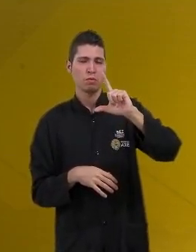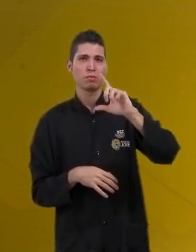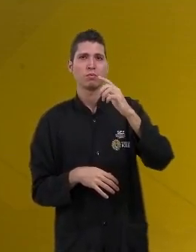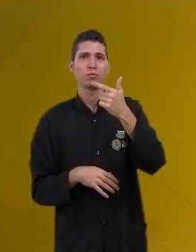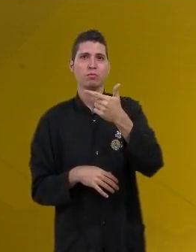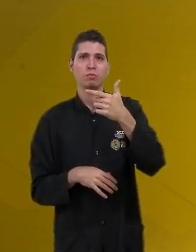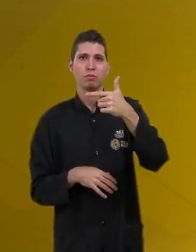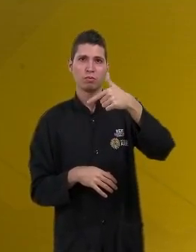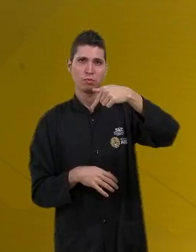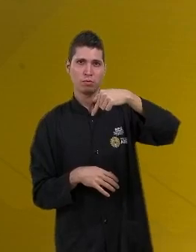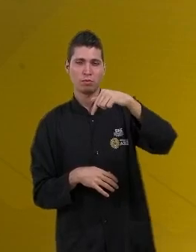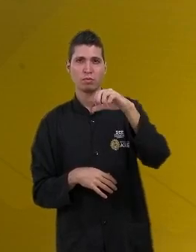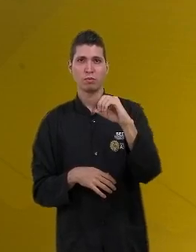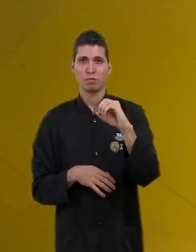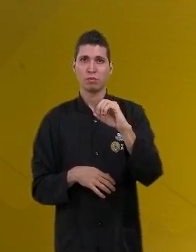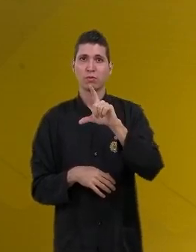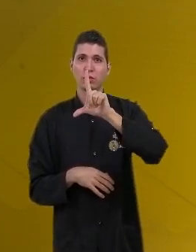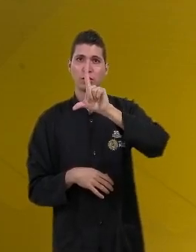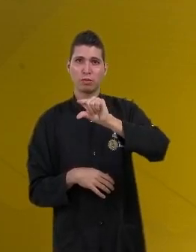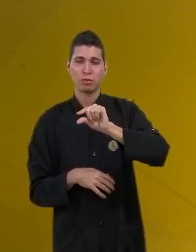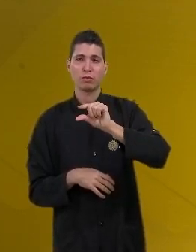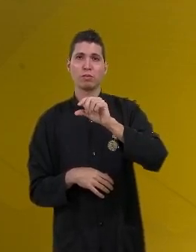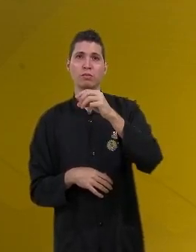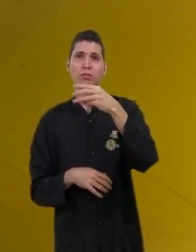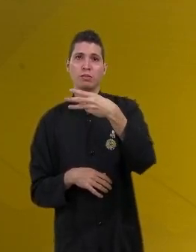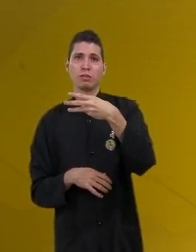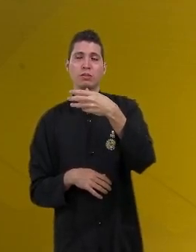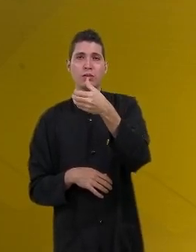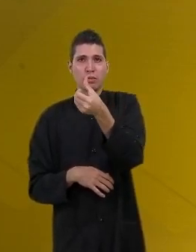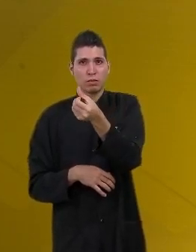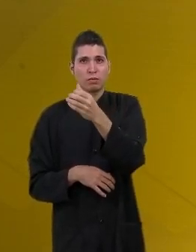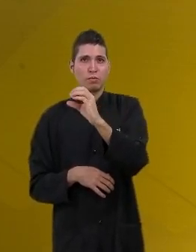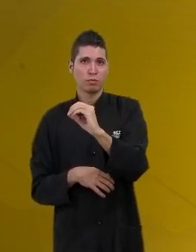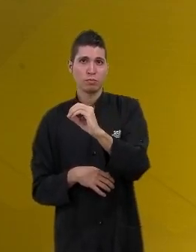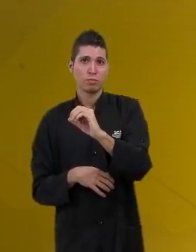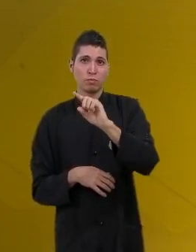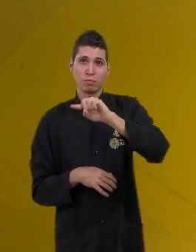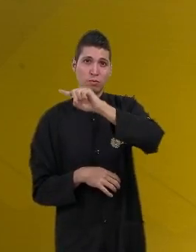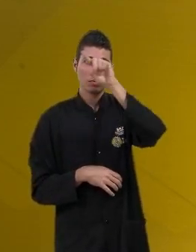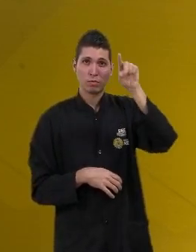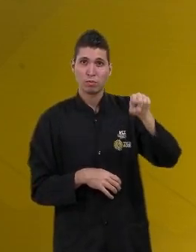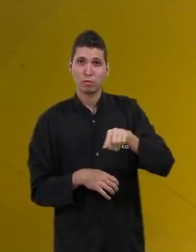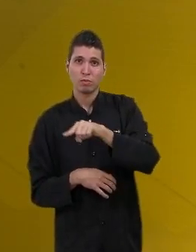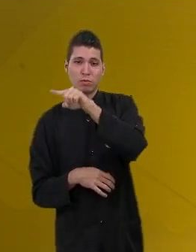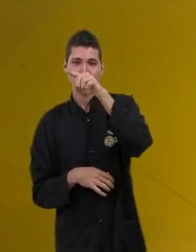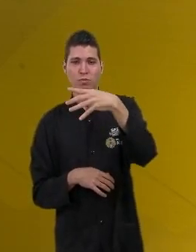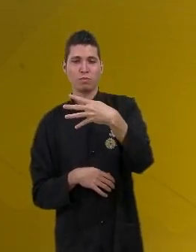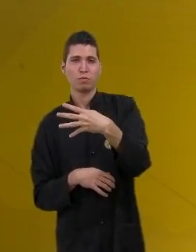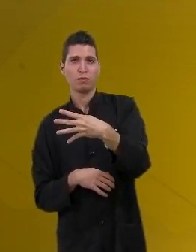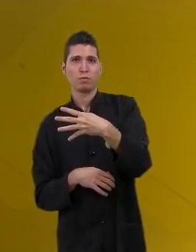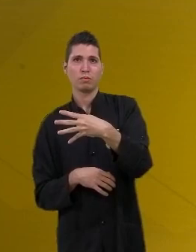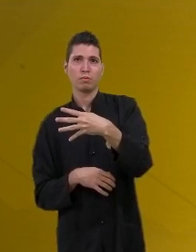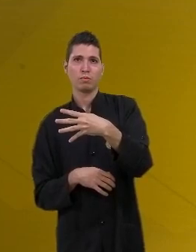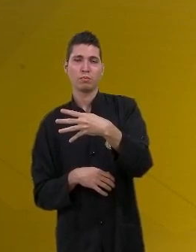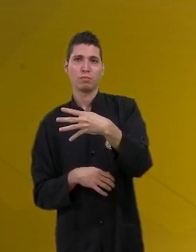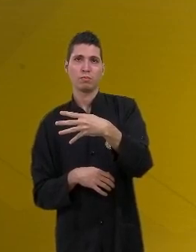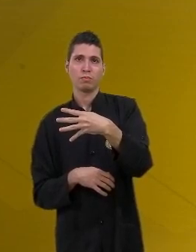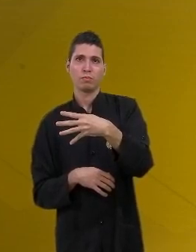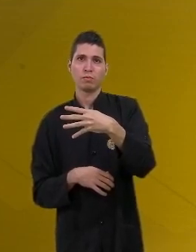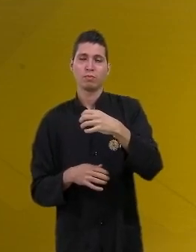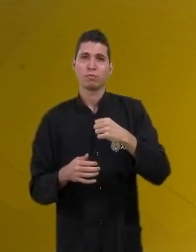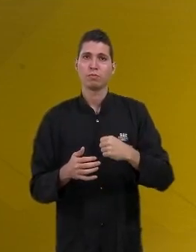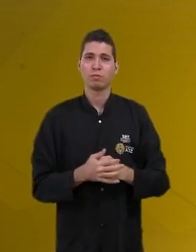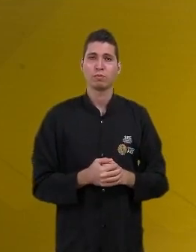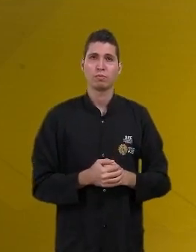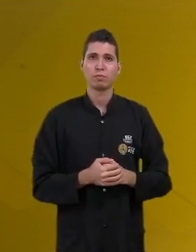270 graus e menor do que 360 graus, ou seja, arcos que estão no quarto quadrante. Desde que, é claro, nós